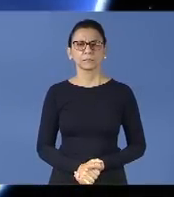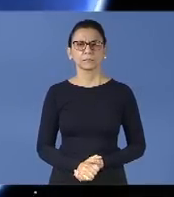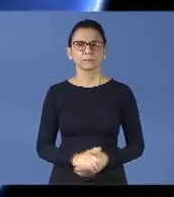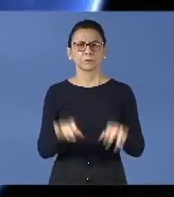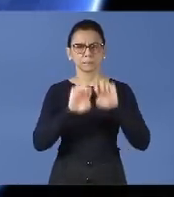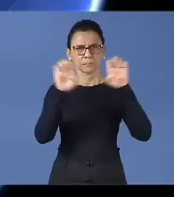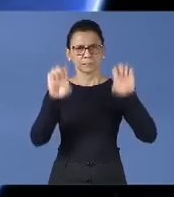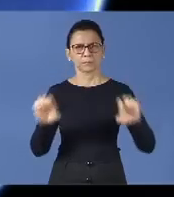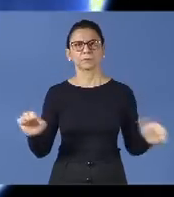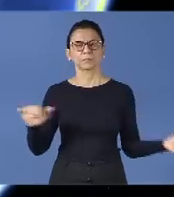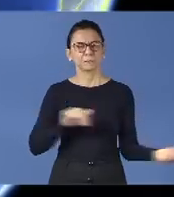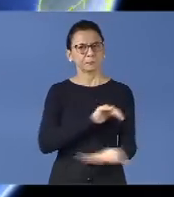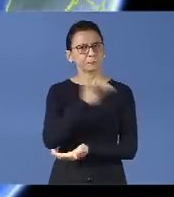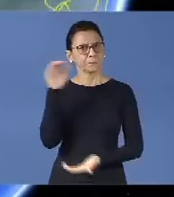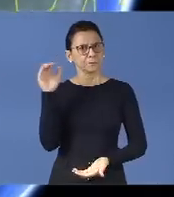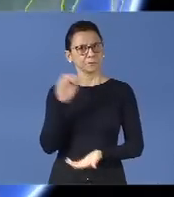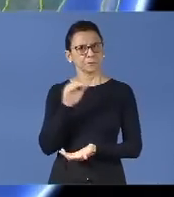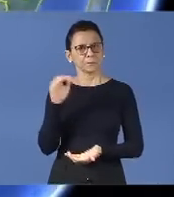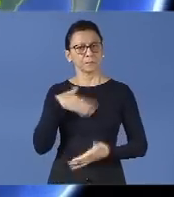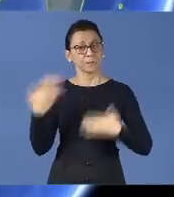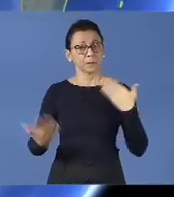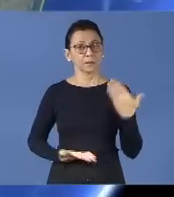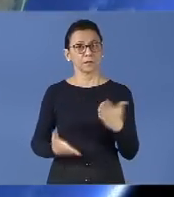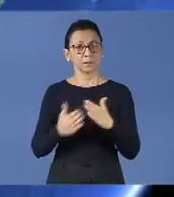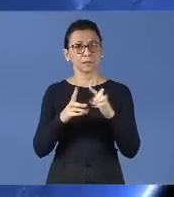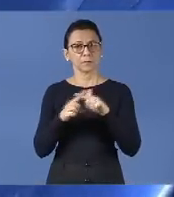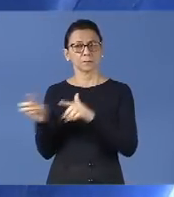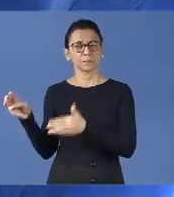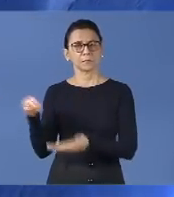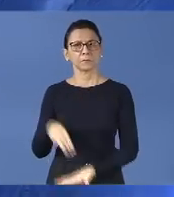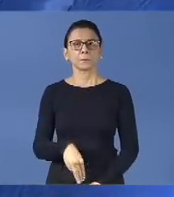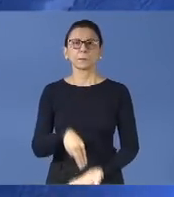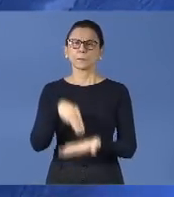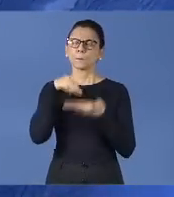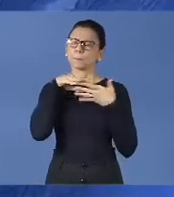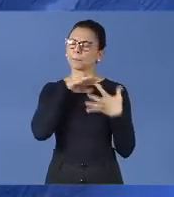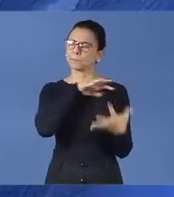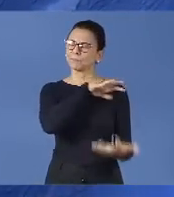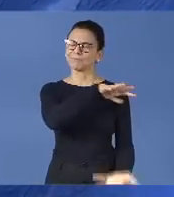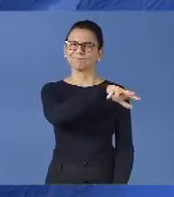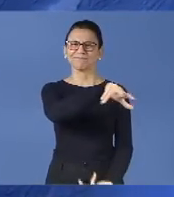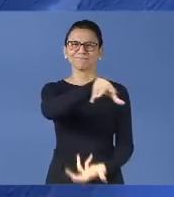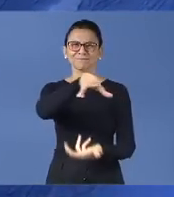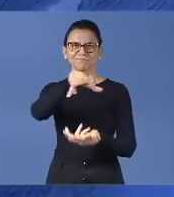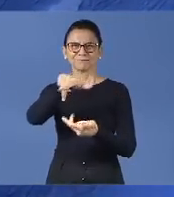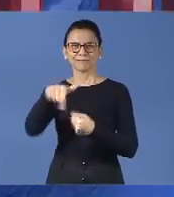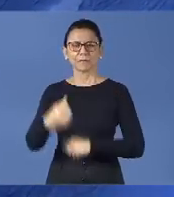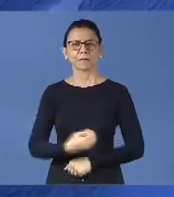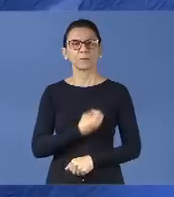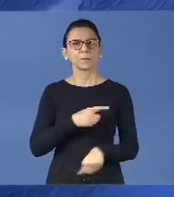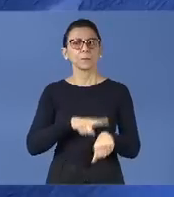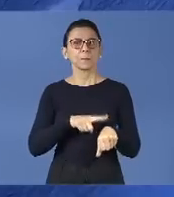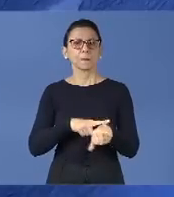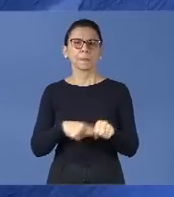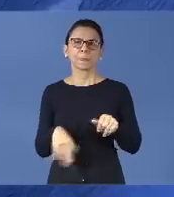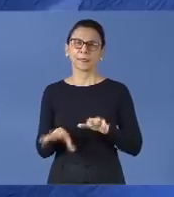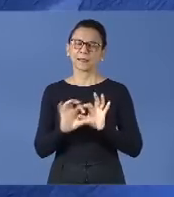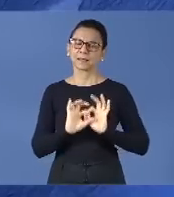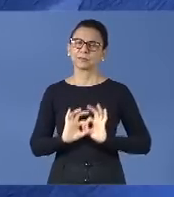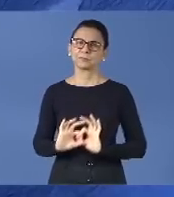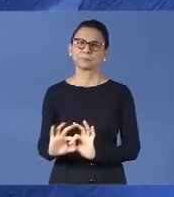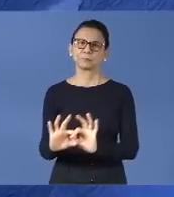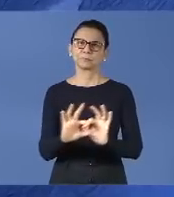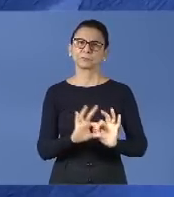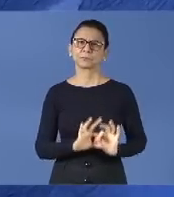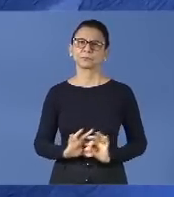Através do sistema de transmissão, os membros da Igreja Cristã Maranata de todo o planeta vivem um momento de unidade